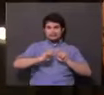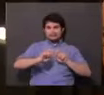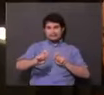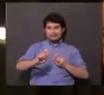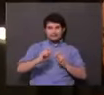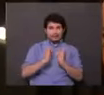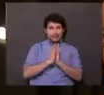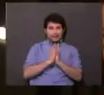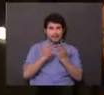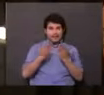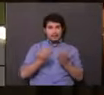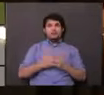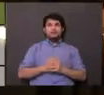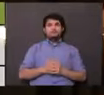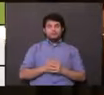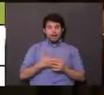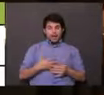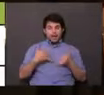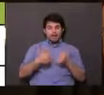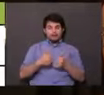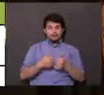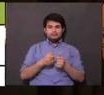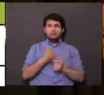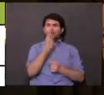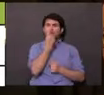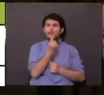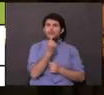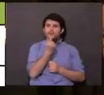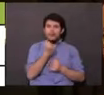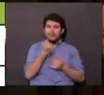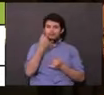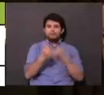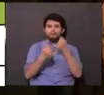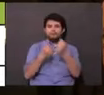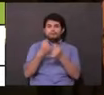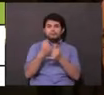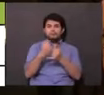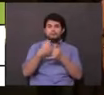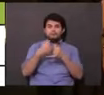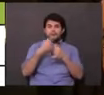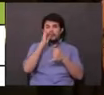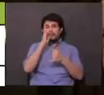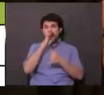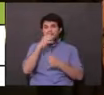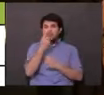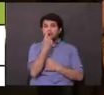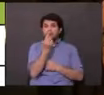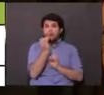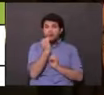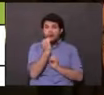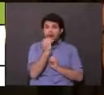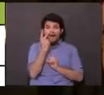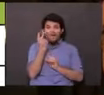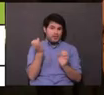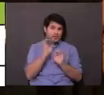celebrações. Vai seguir-se o rito de acendimento das velas. Sem luz não há vida. No